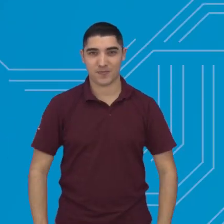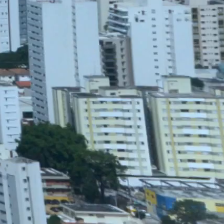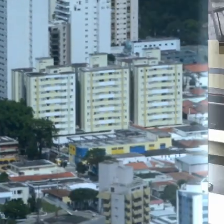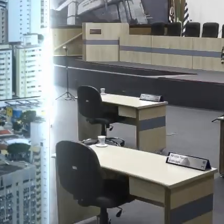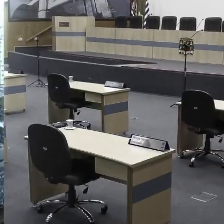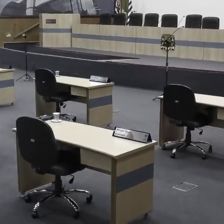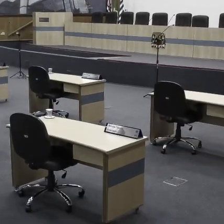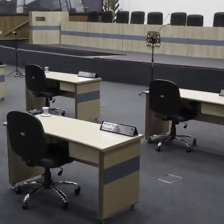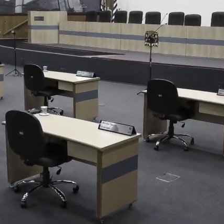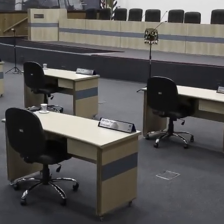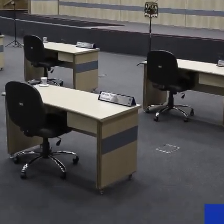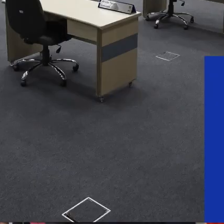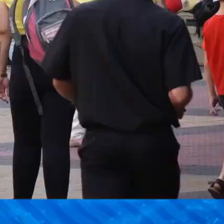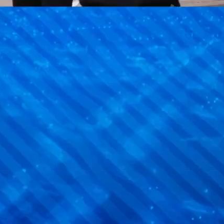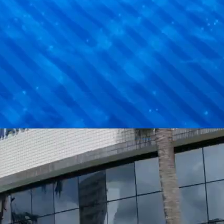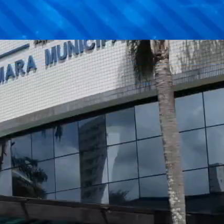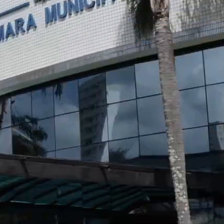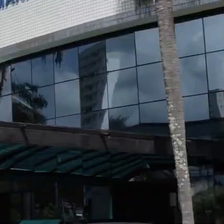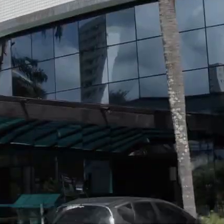Legislativa.